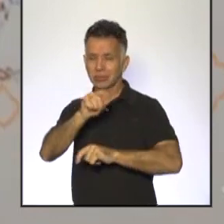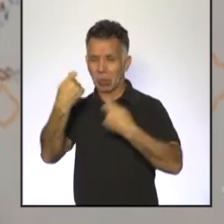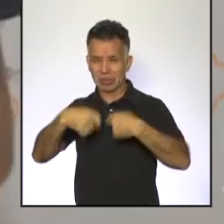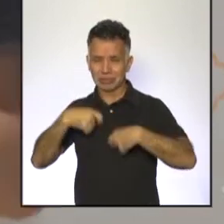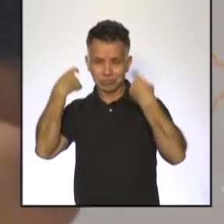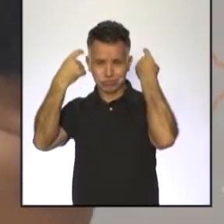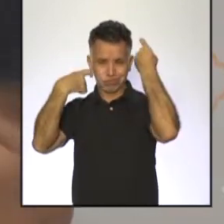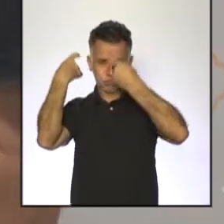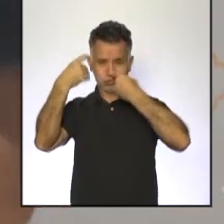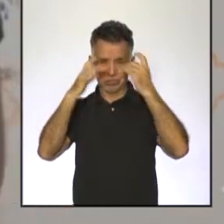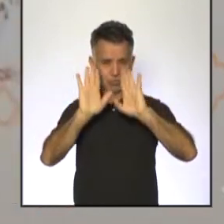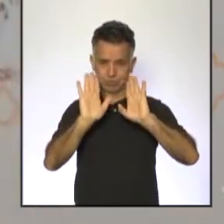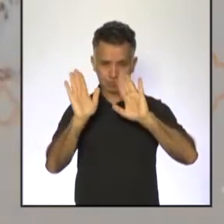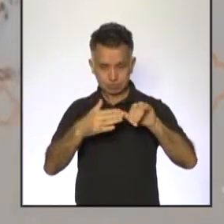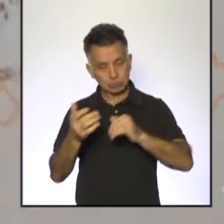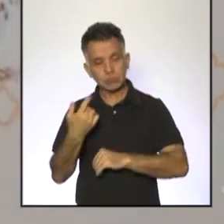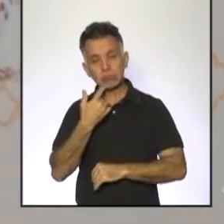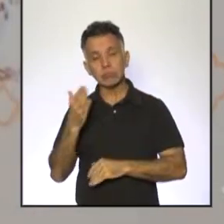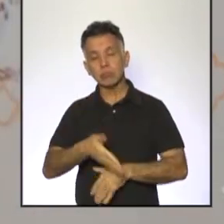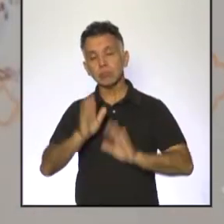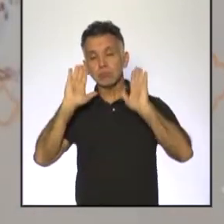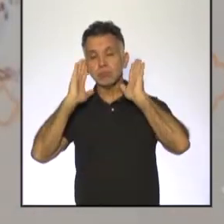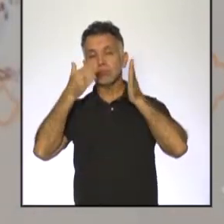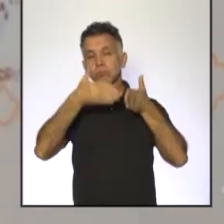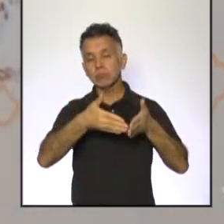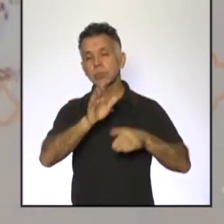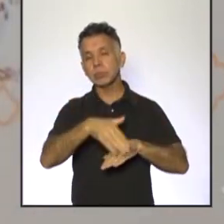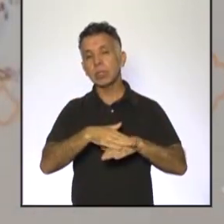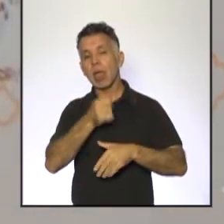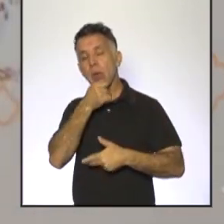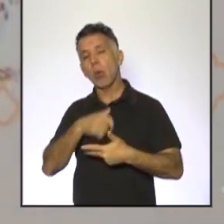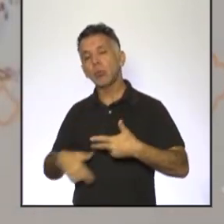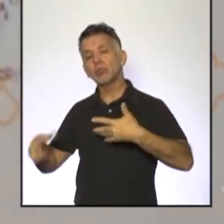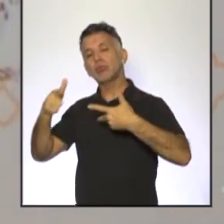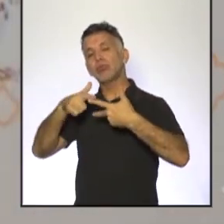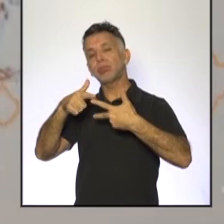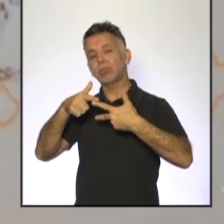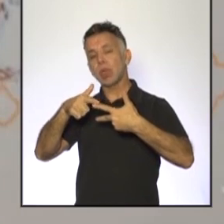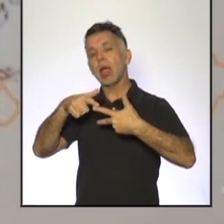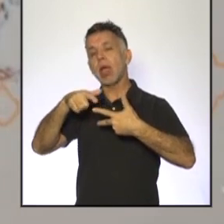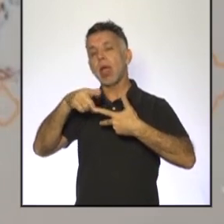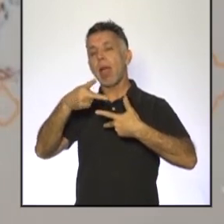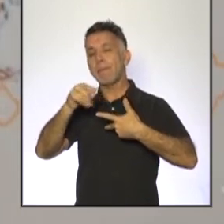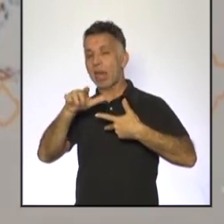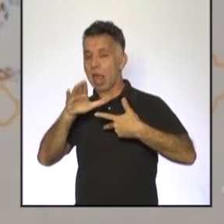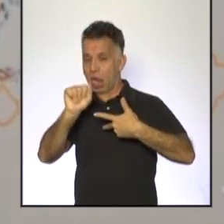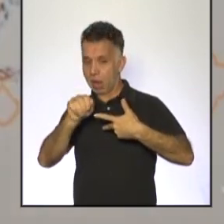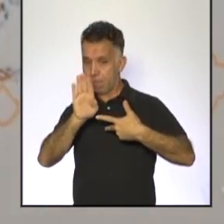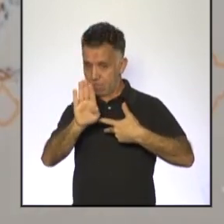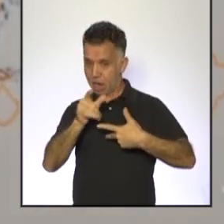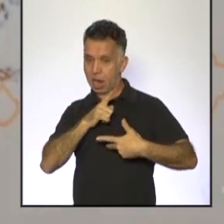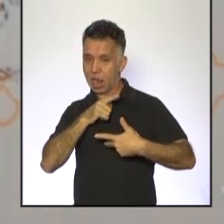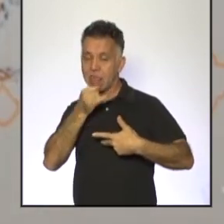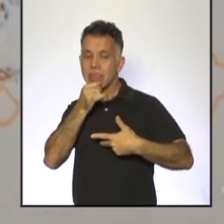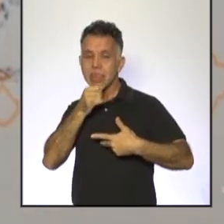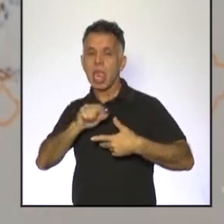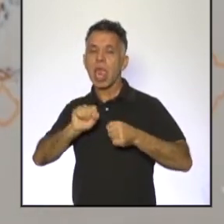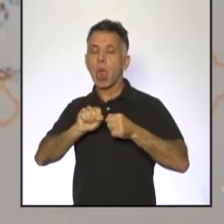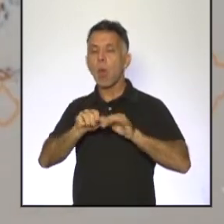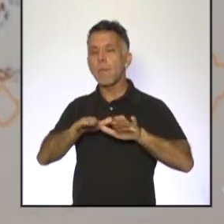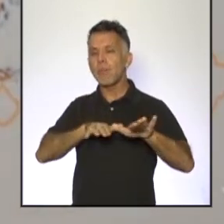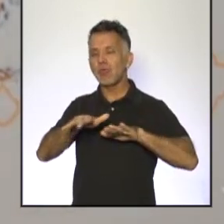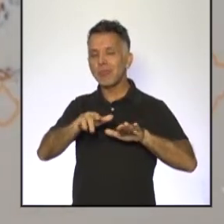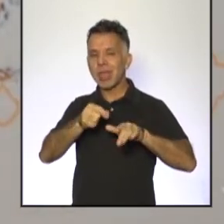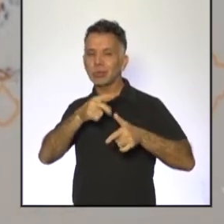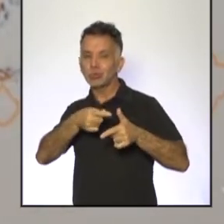não, beleza? O grande lance aqui é: a placa B possui um movimento de convergência com a